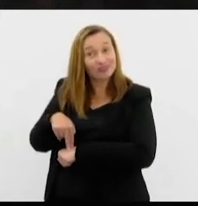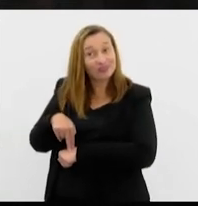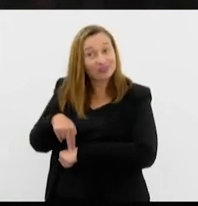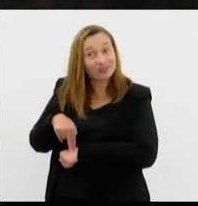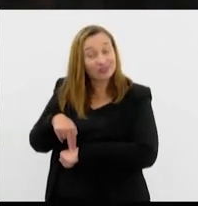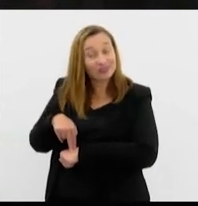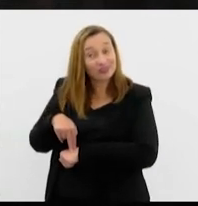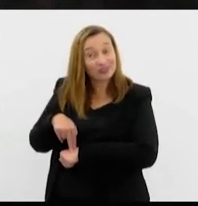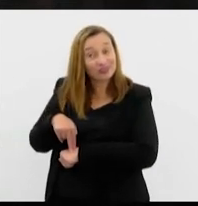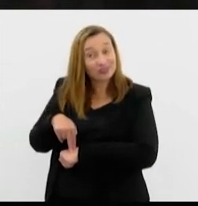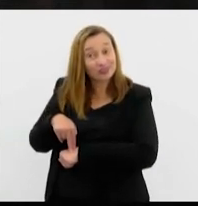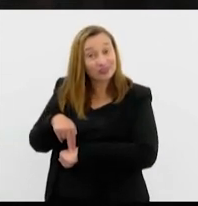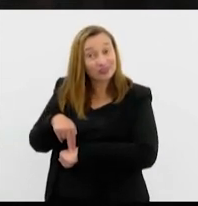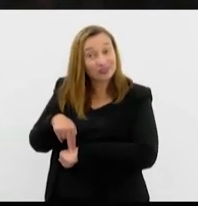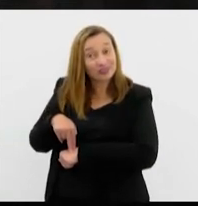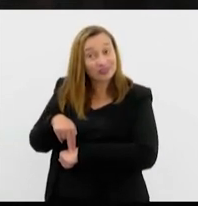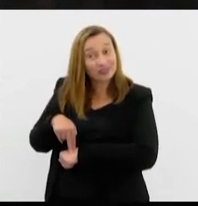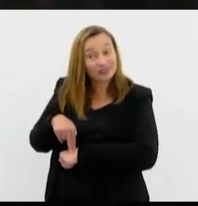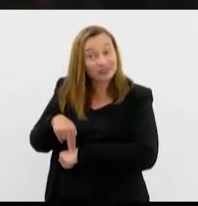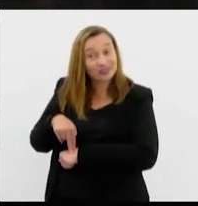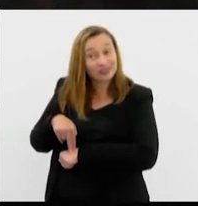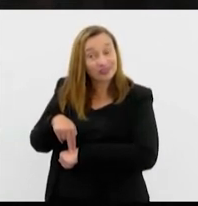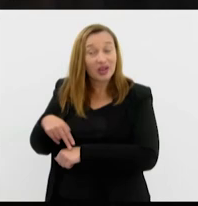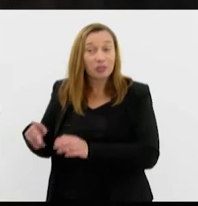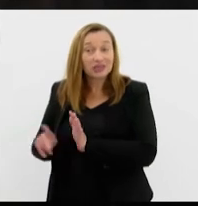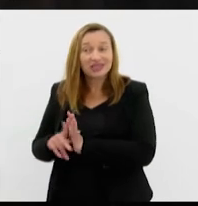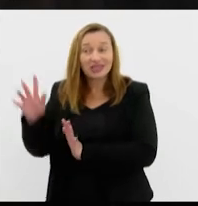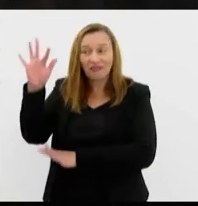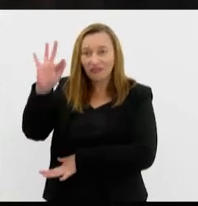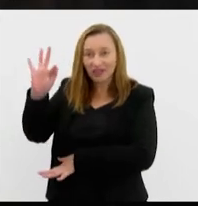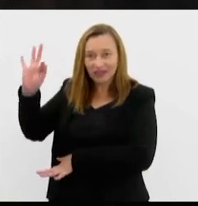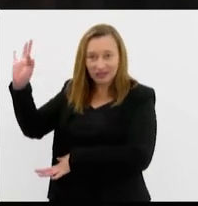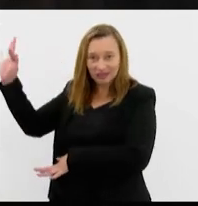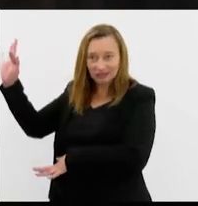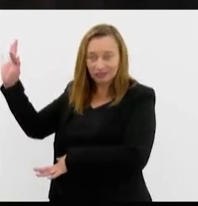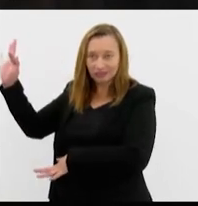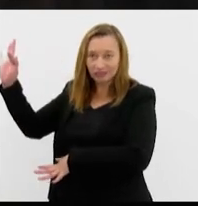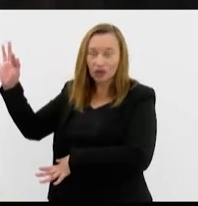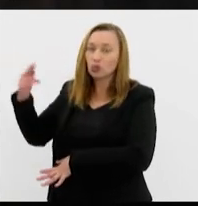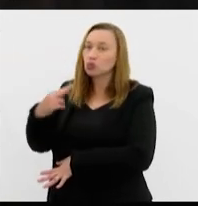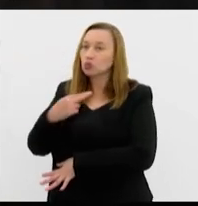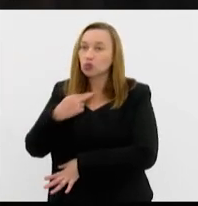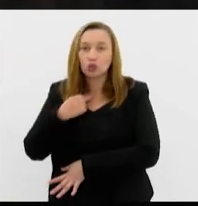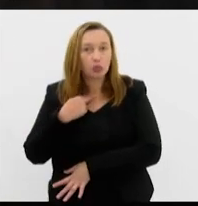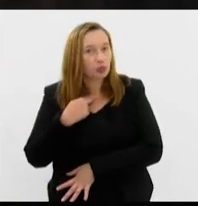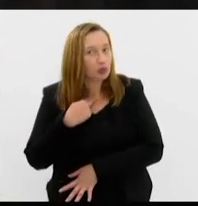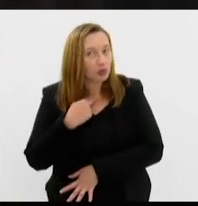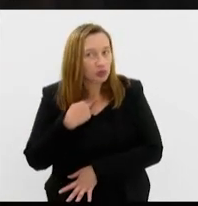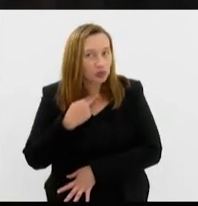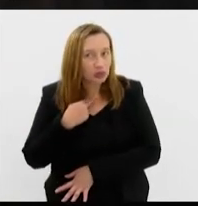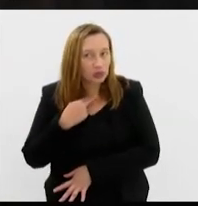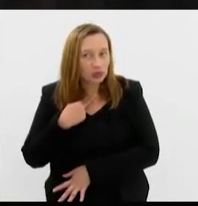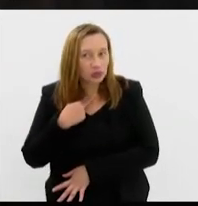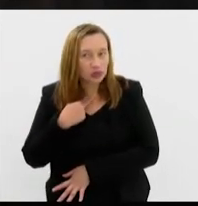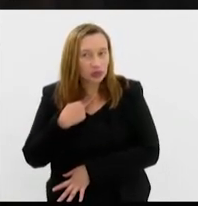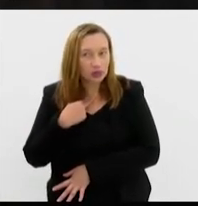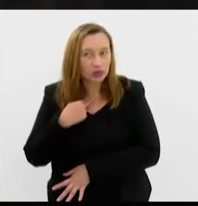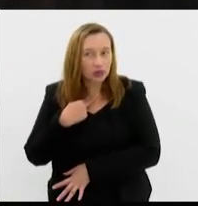faz parte da federação. Ela não pode ter ganhos de